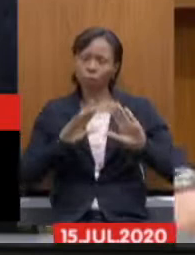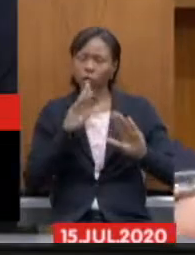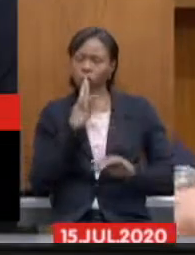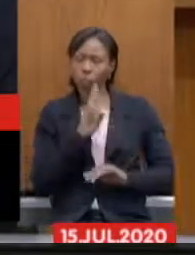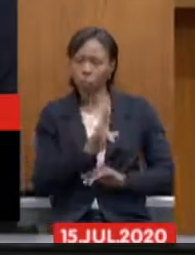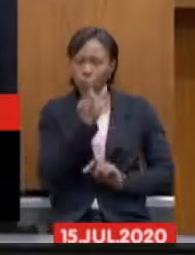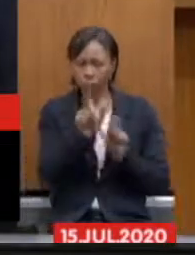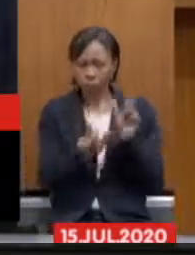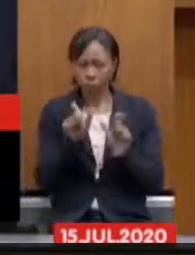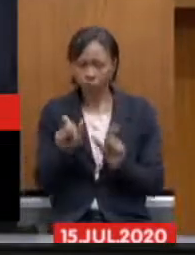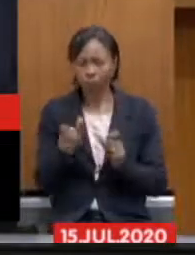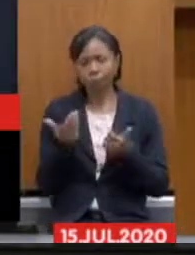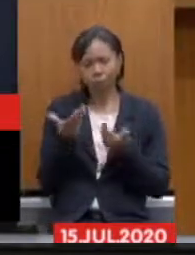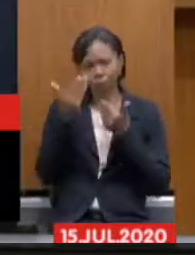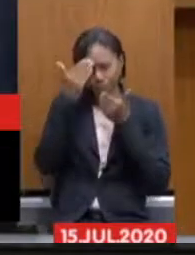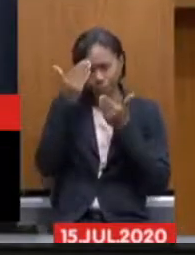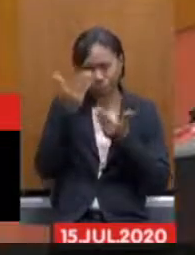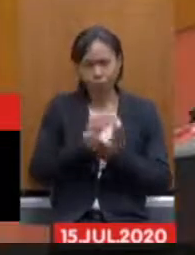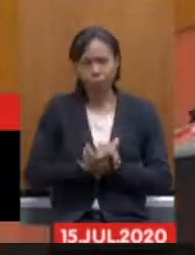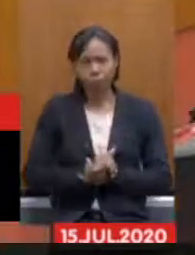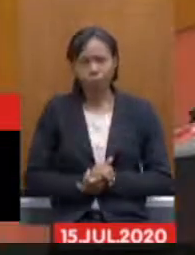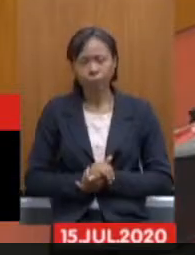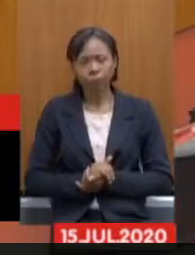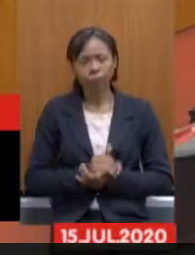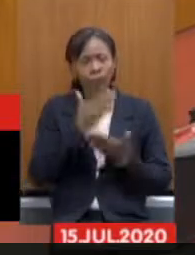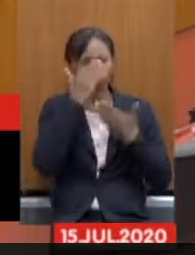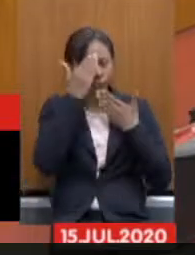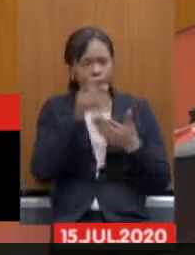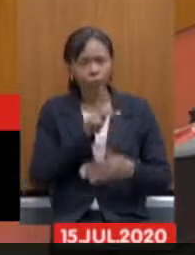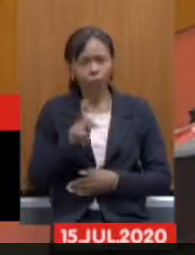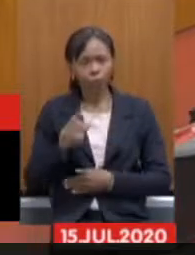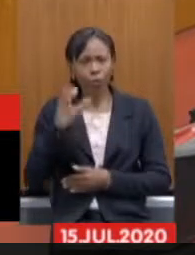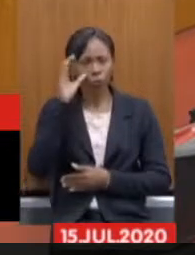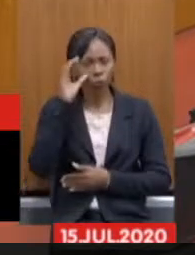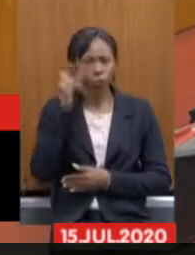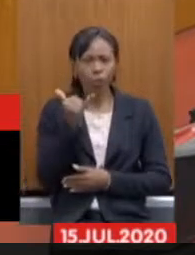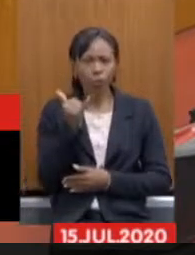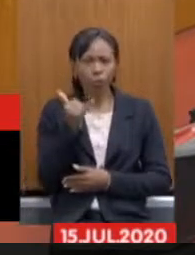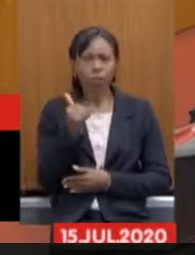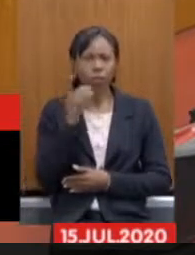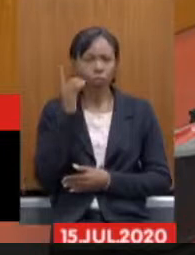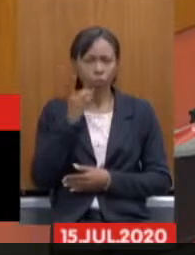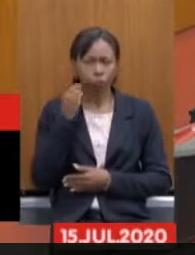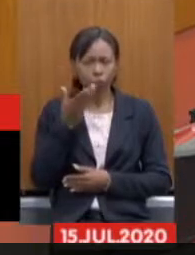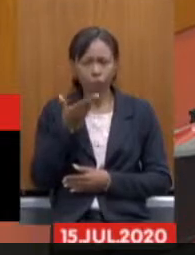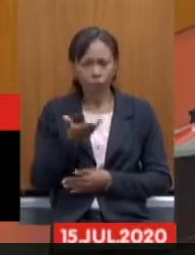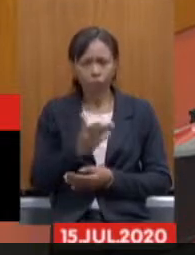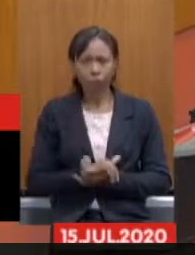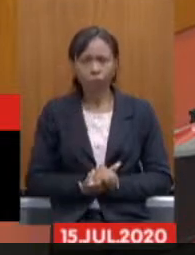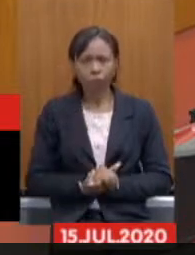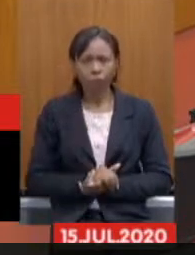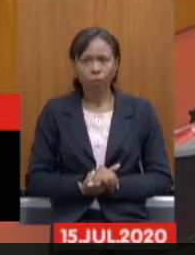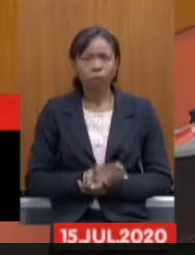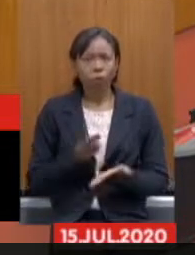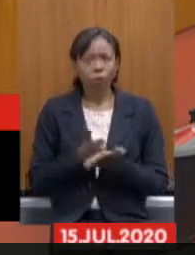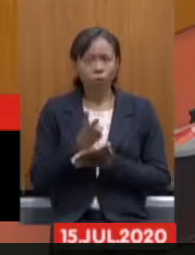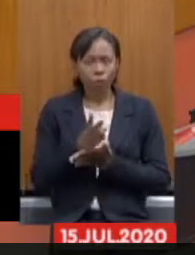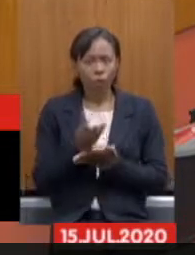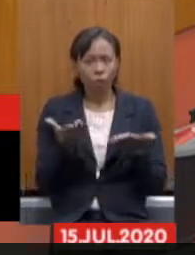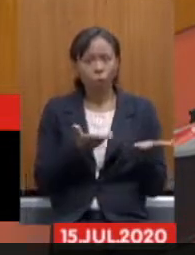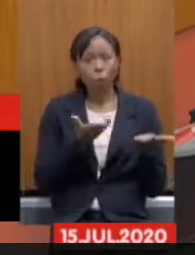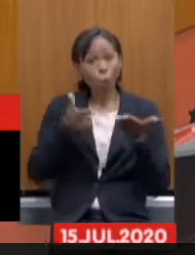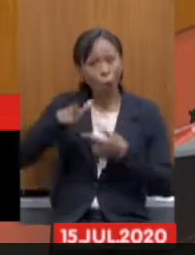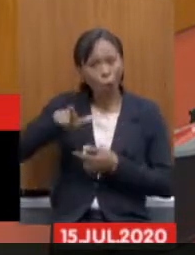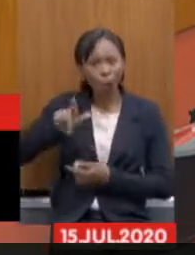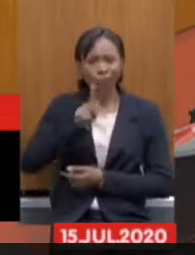representante essas pessoas obrigado e obrigado professor cleiton deputado professor cleiton na sequência nós